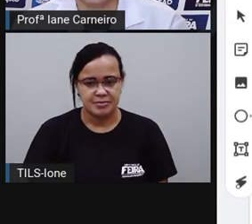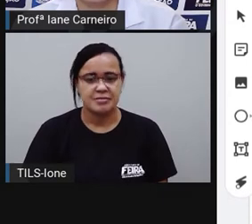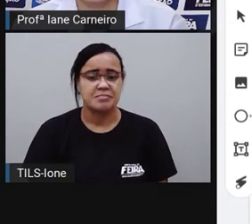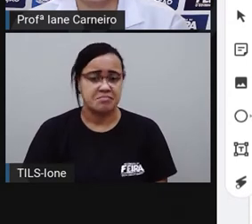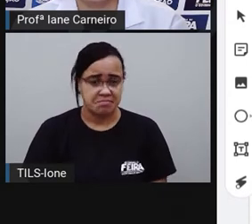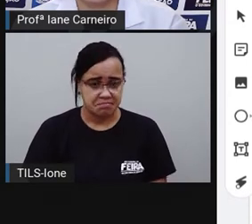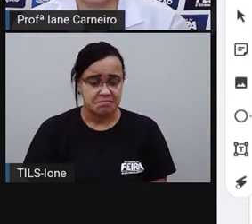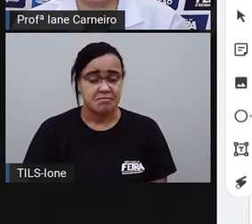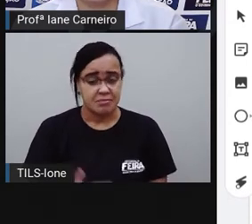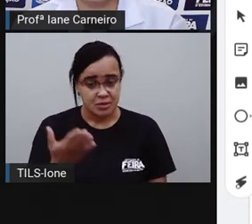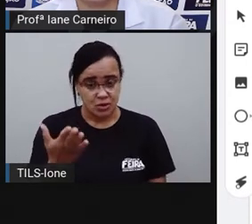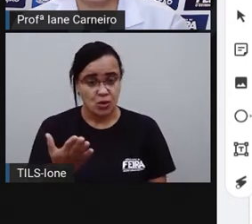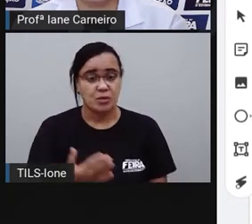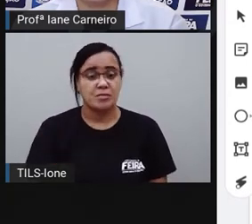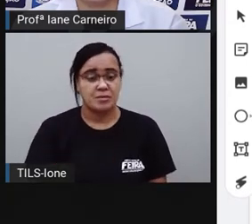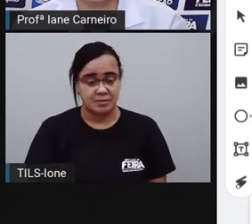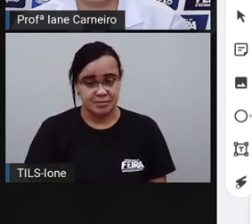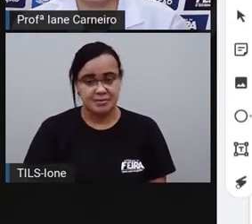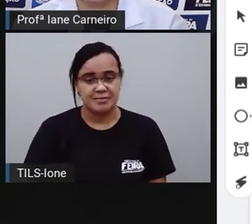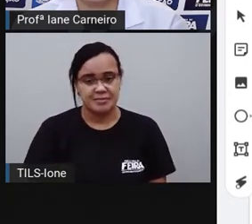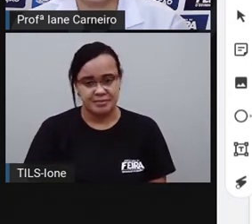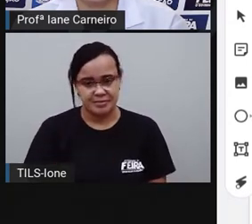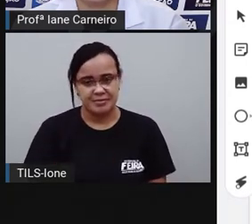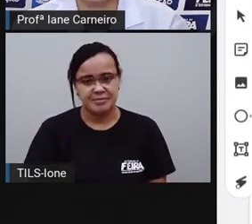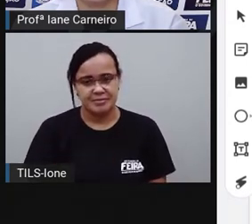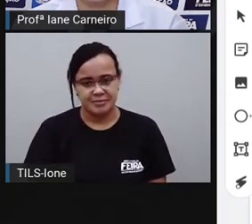Outro retângulo, ó.